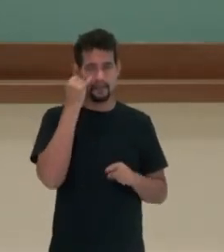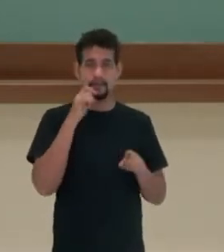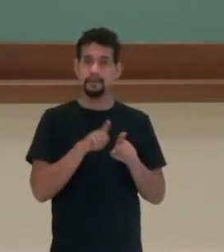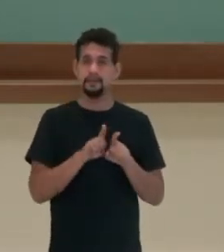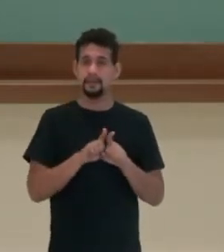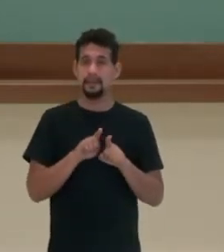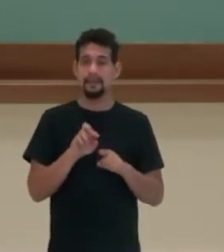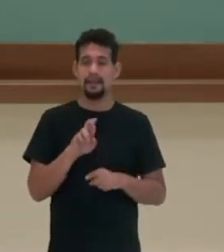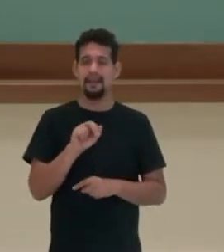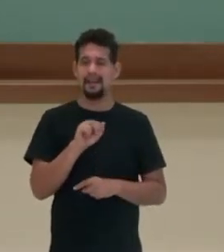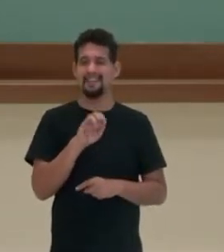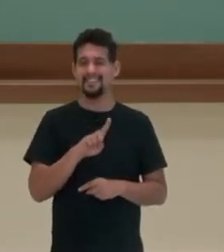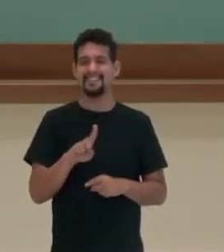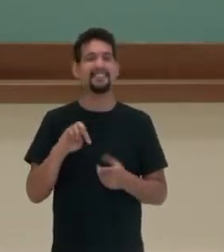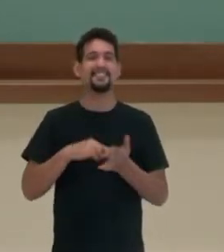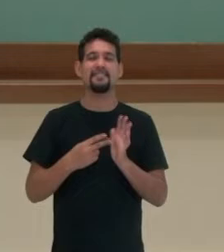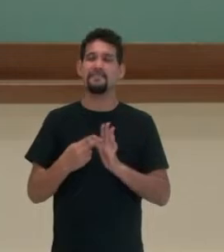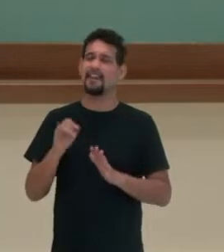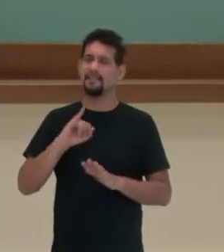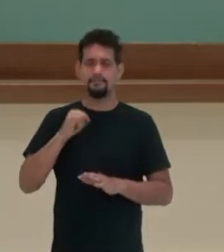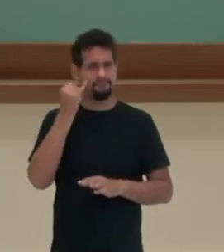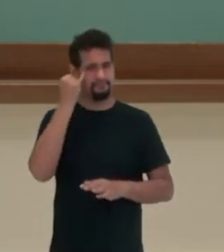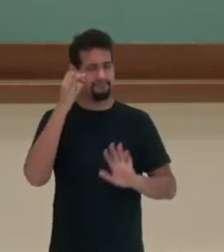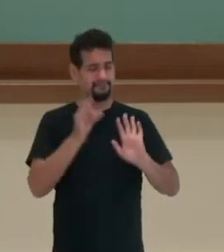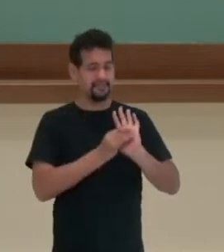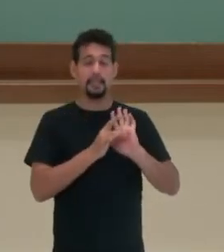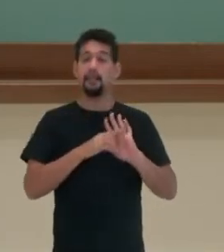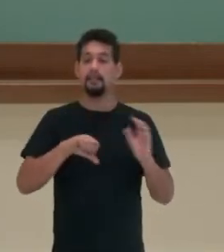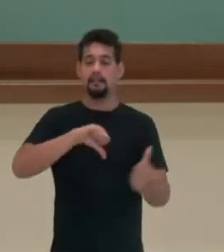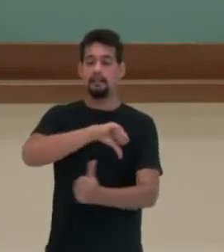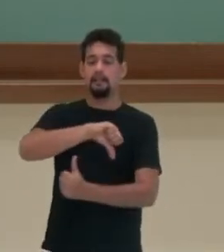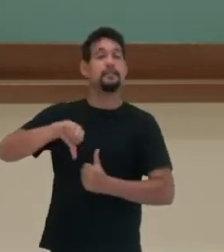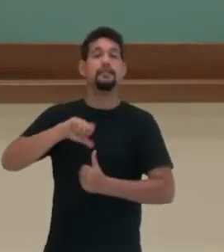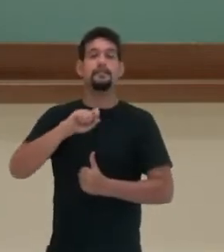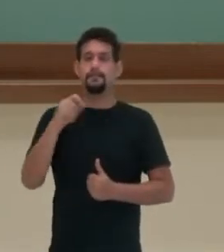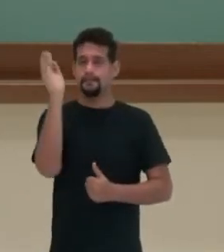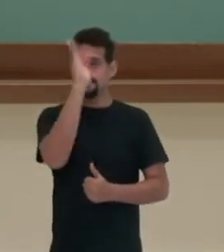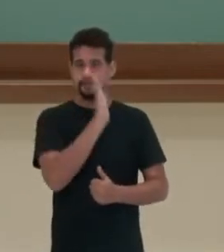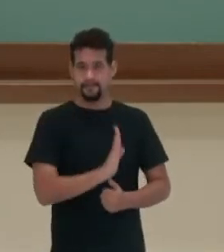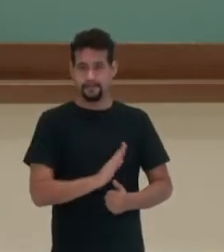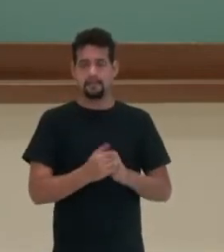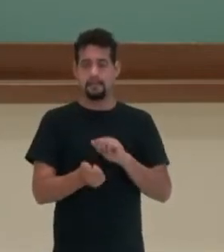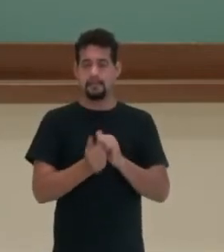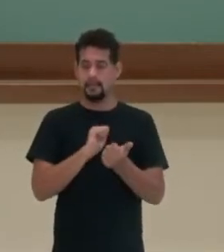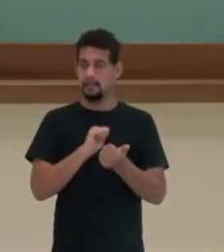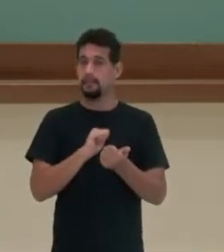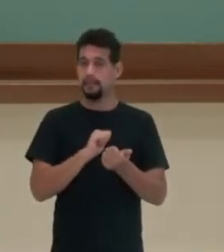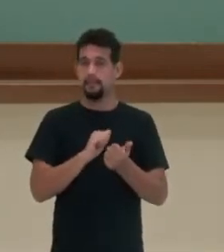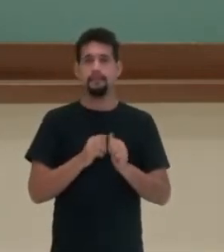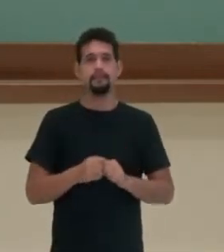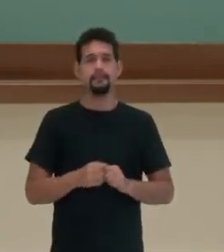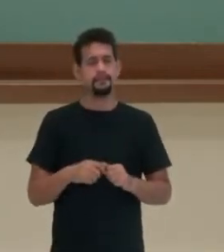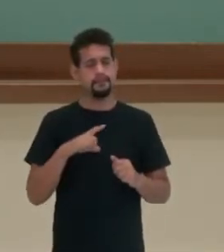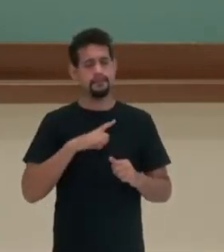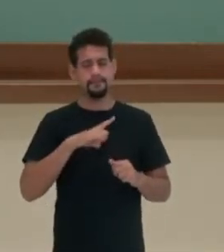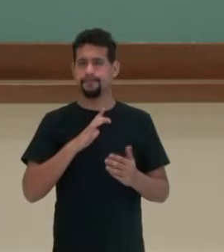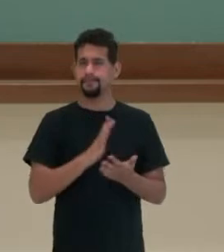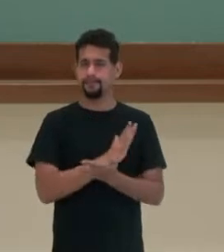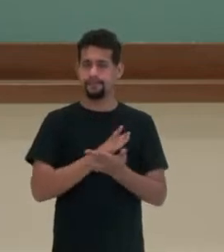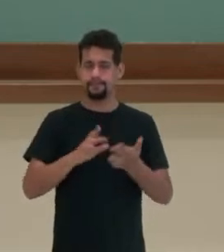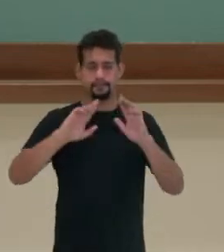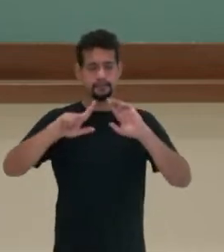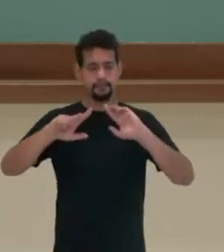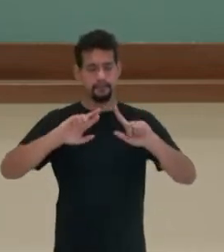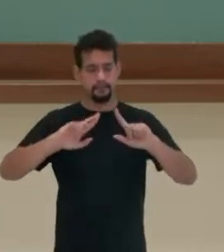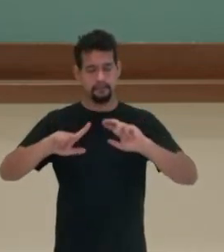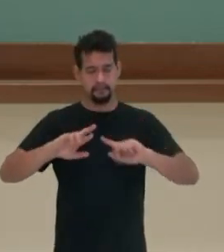jiu-jitsu raiz, né, a gente pode dizer, o japonês, ele transformou no jiu-jitsu brasileiro, né? Então ele tem algumas